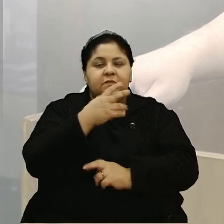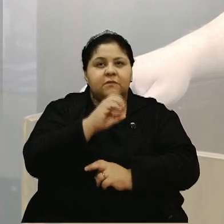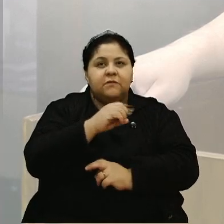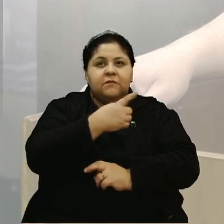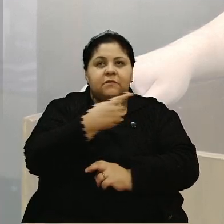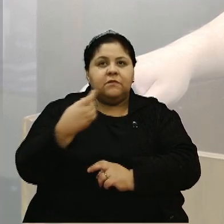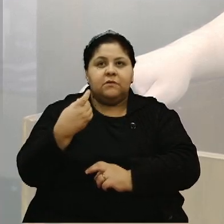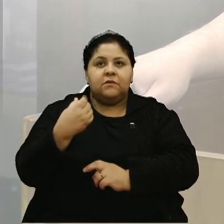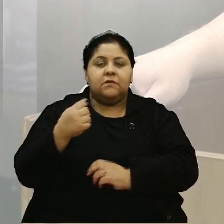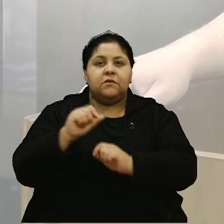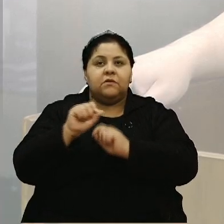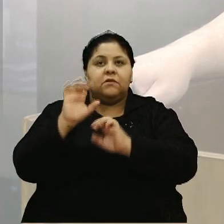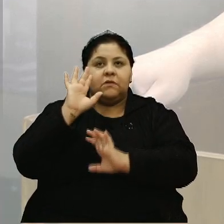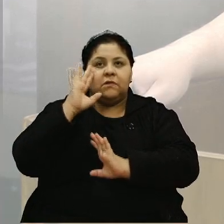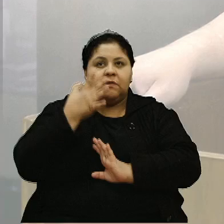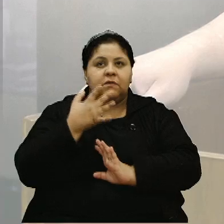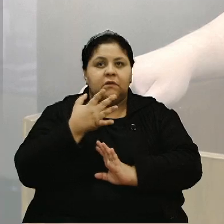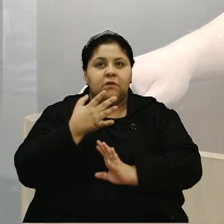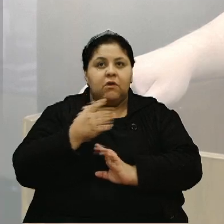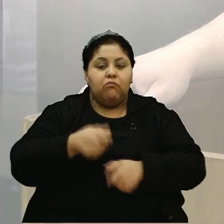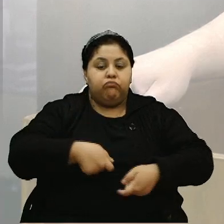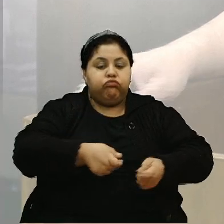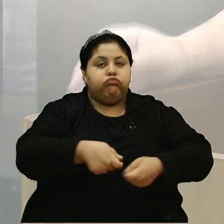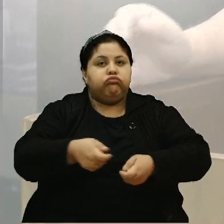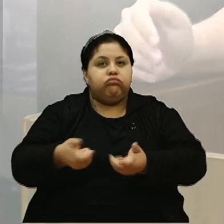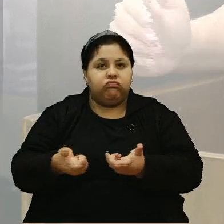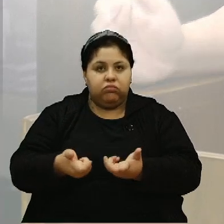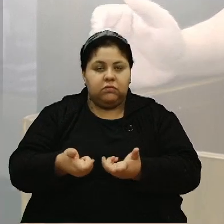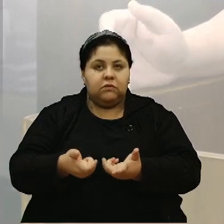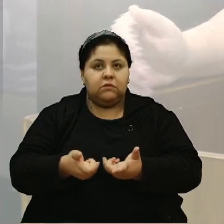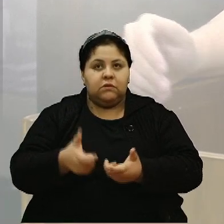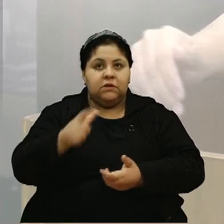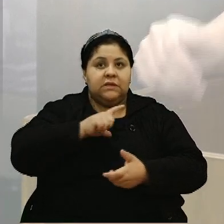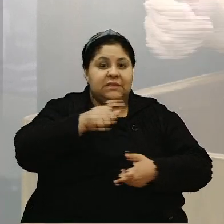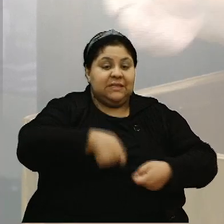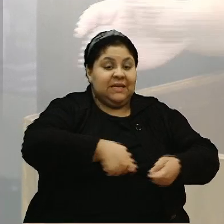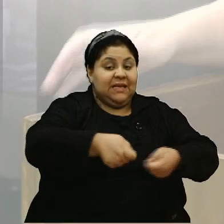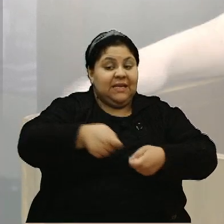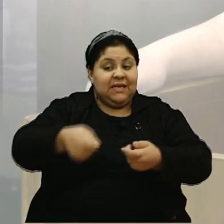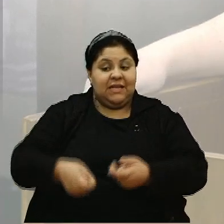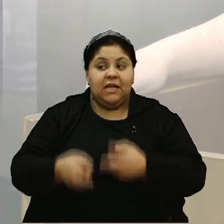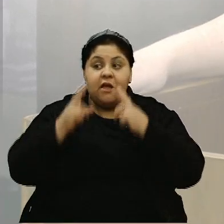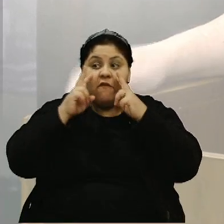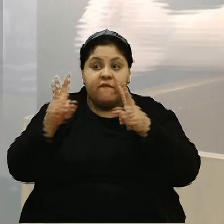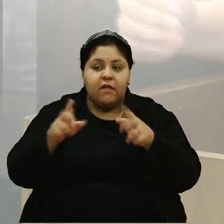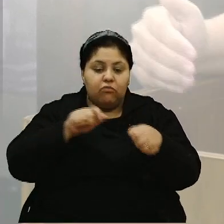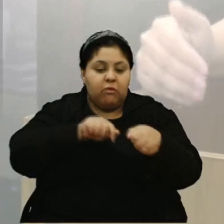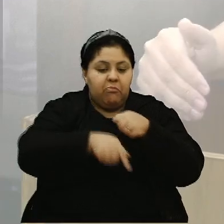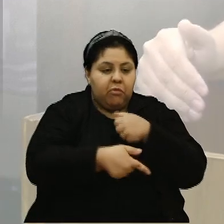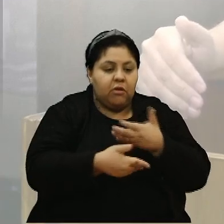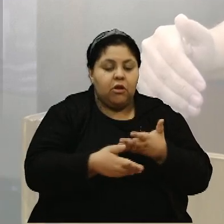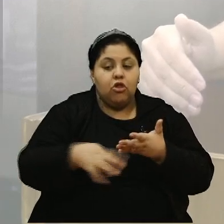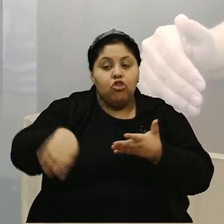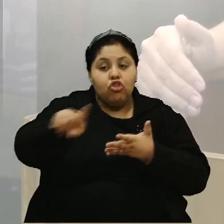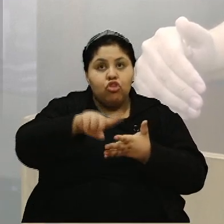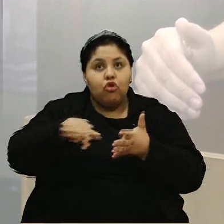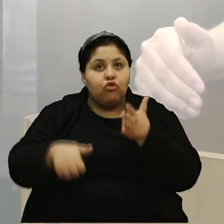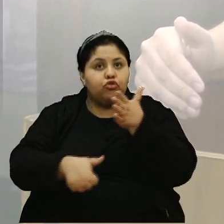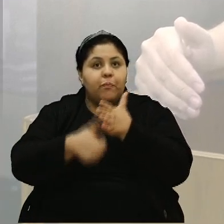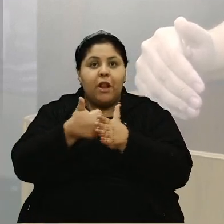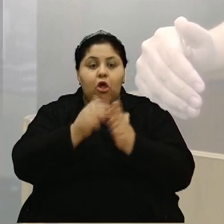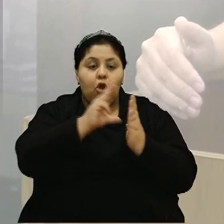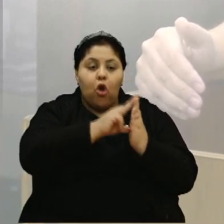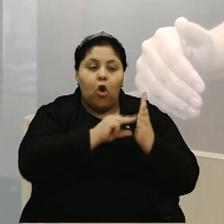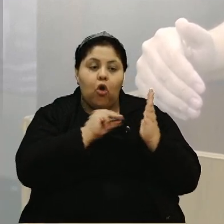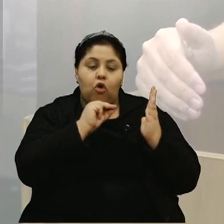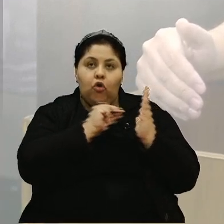que aconteceu com o excesso de gastos. Que eu digo assim, se está tendo excesso de gastos, a gente está vendo onde está sendo aplicado, mas nós somos o melhor exemplo de